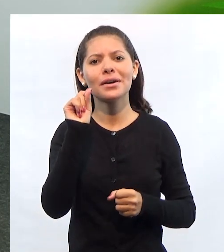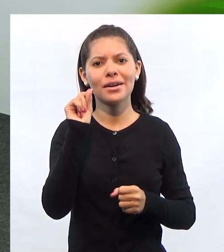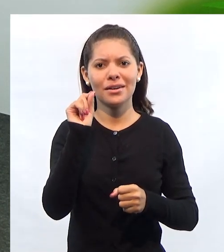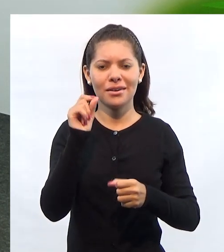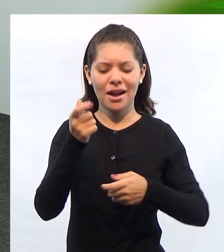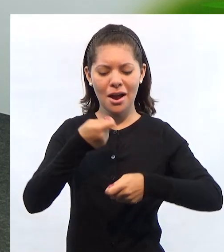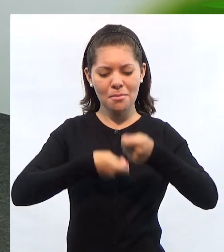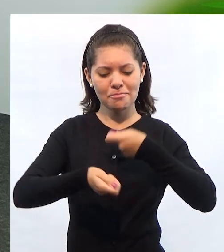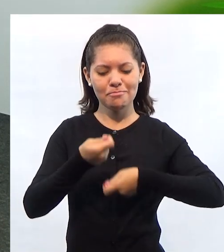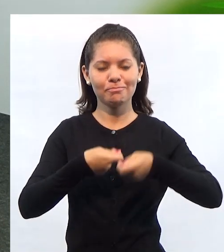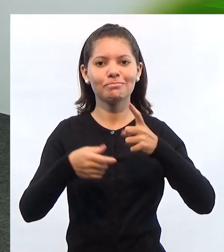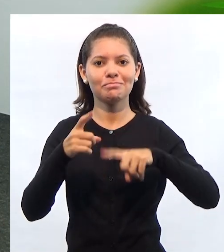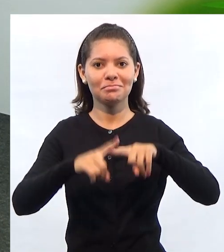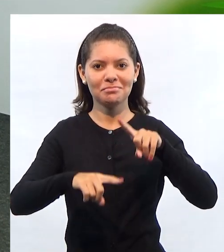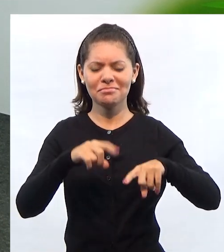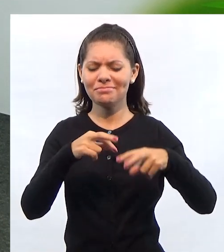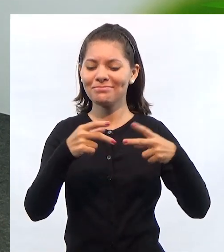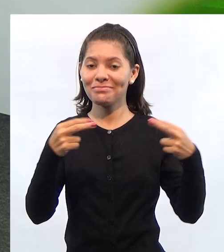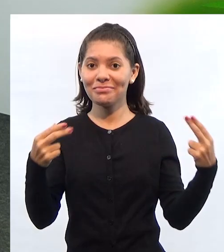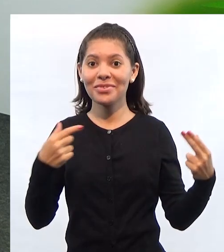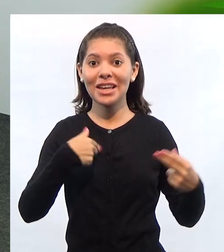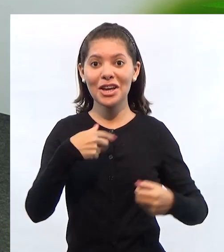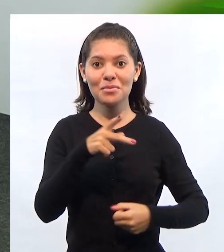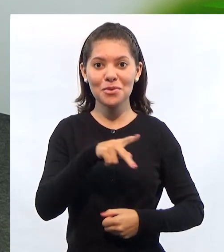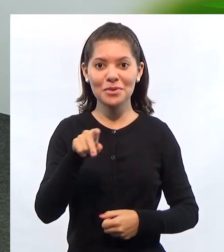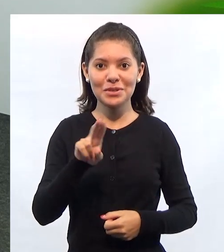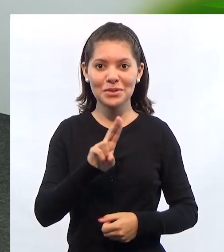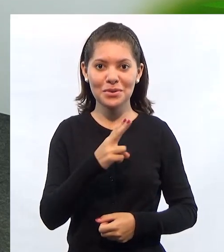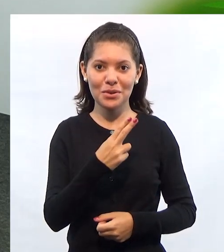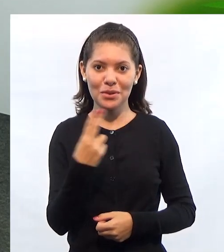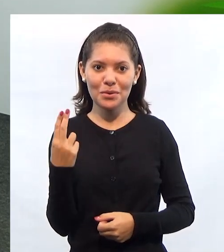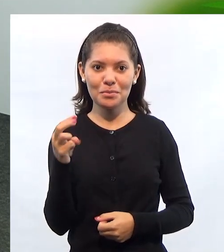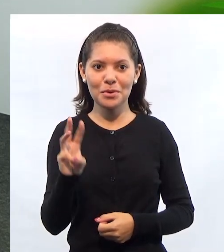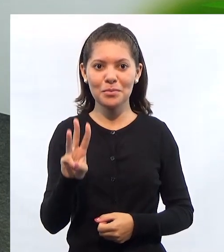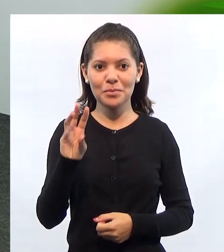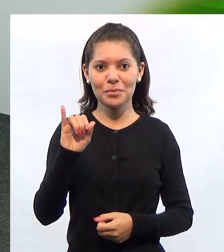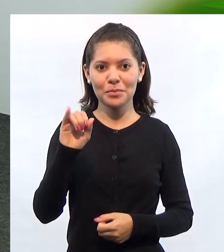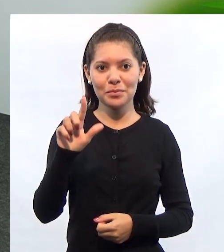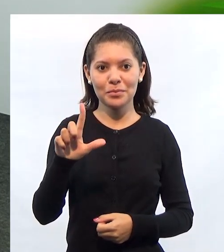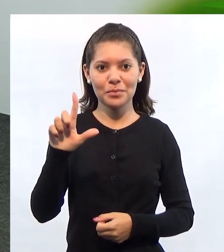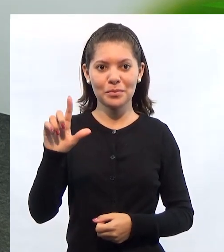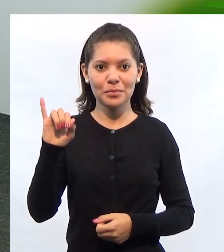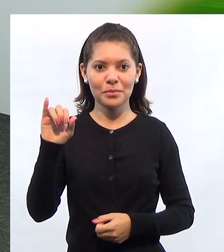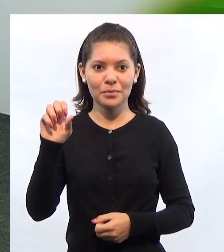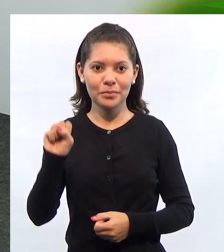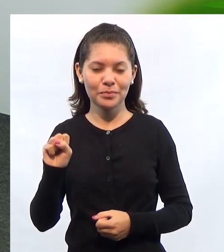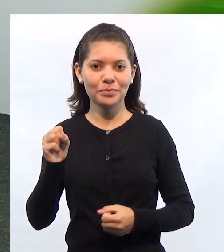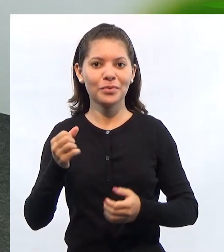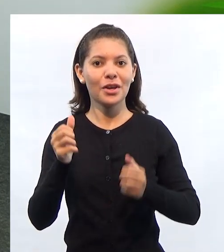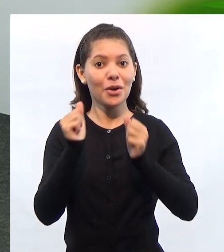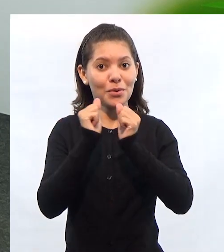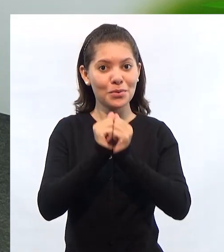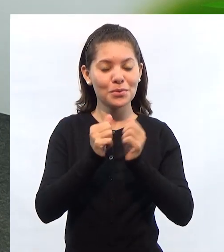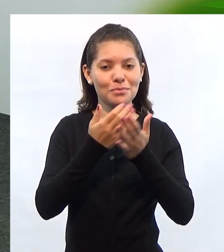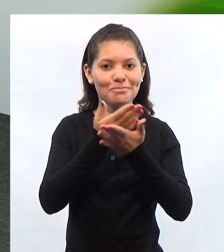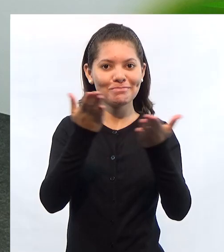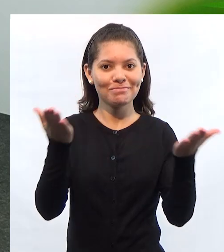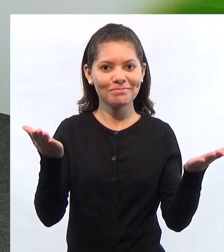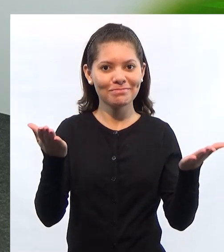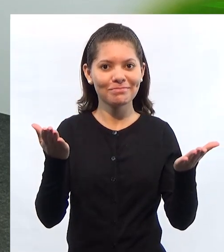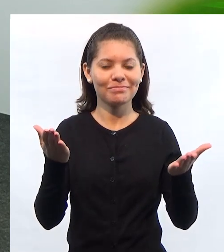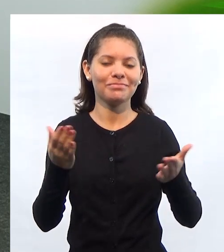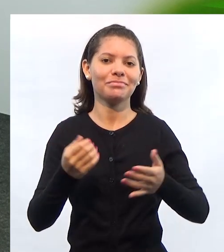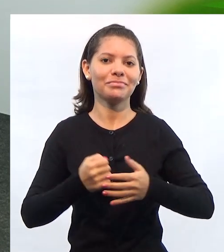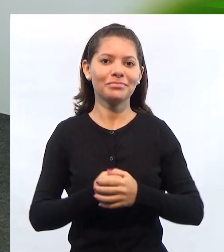sobre administração de materiais. Eu sou o professor Willis, vou estar com vocês durante toda essa aula e agora eu